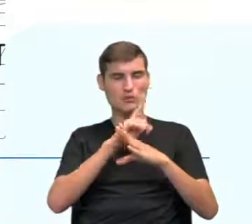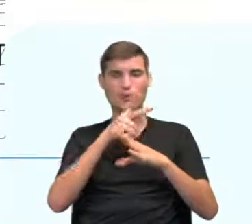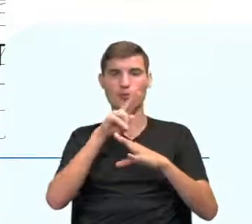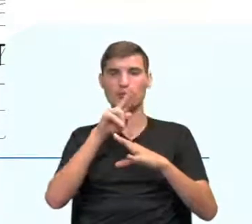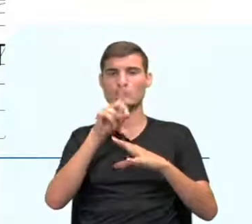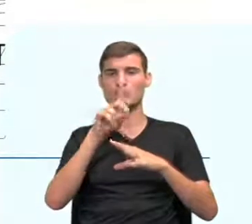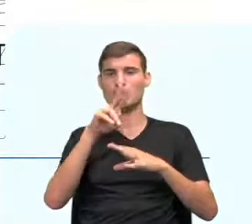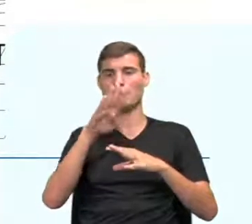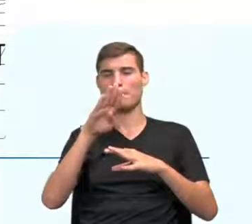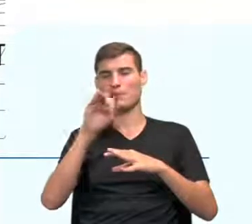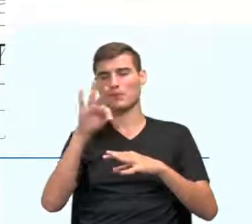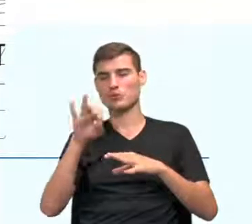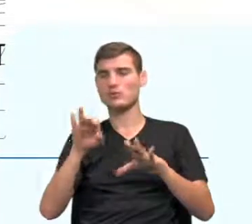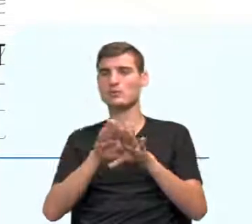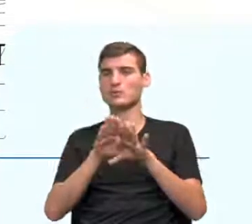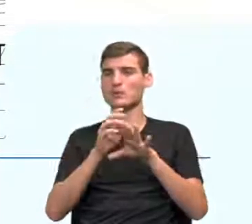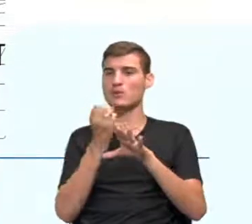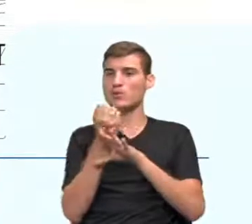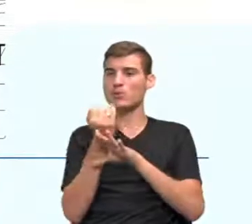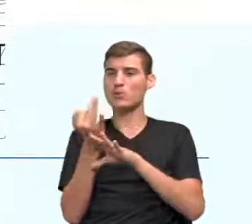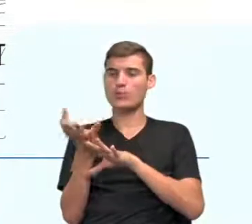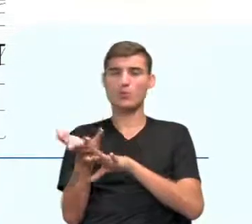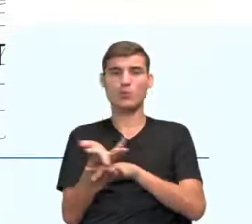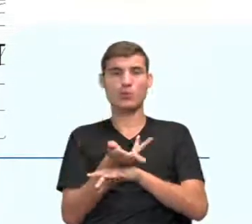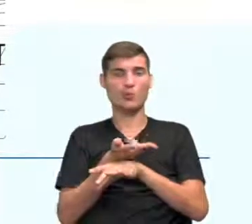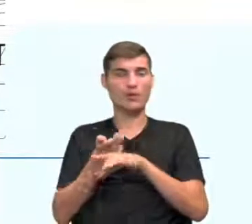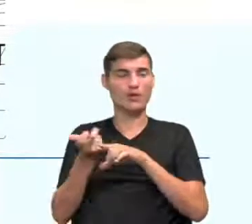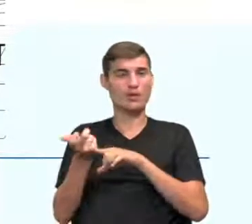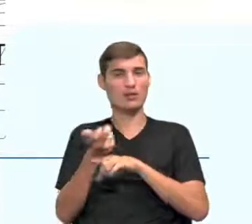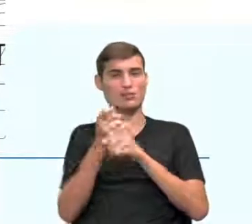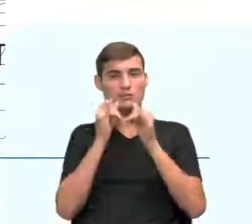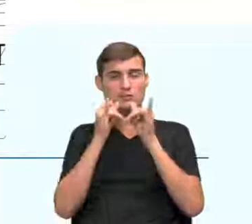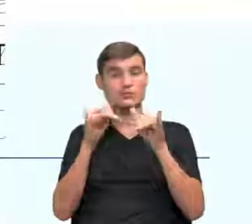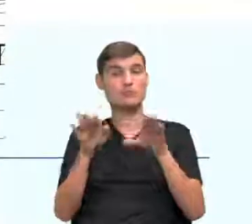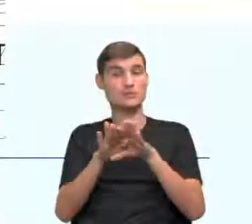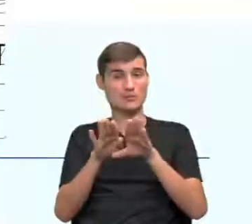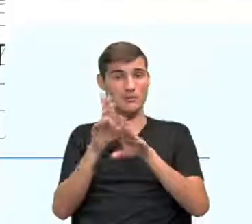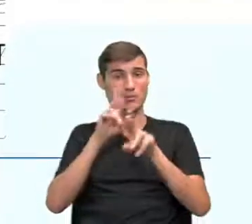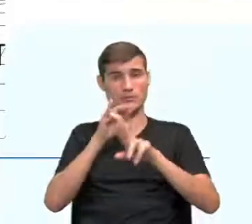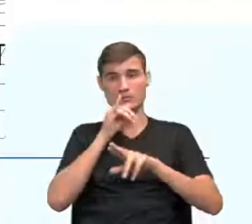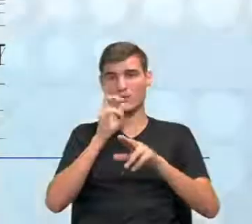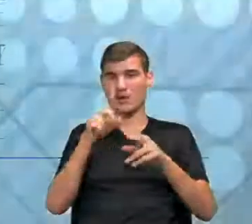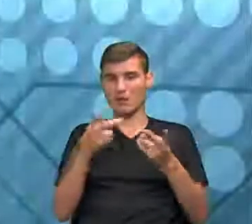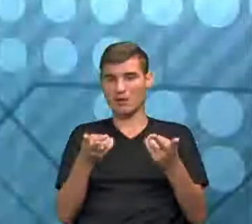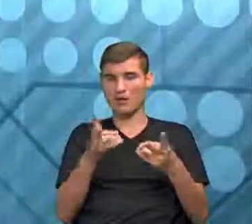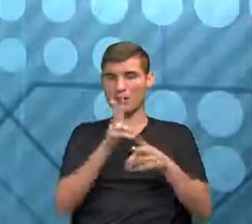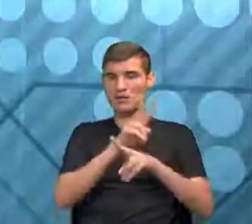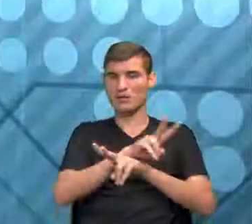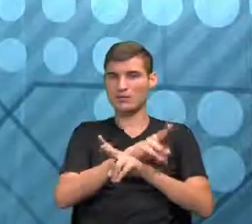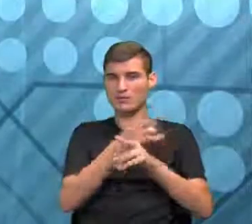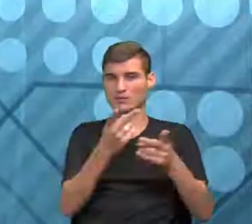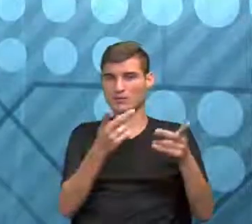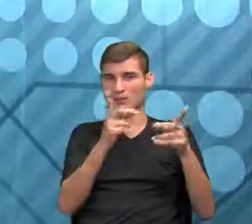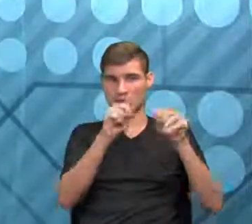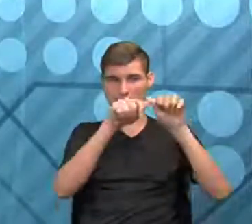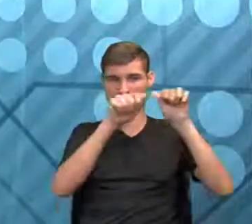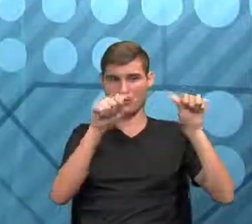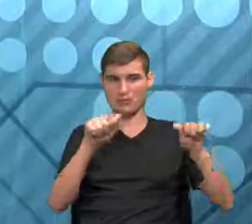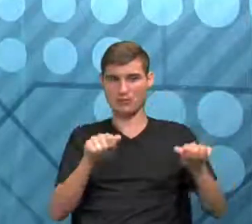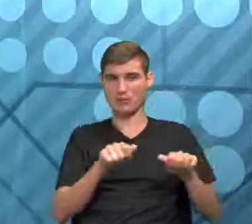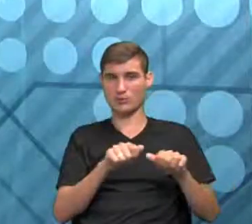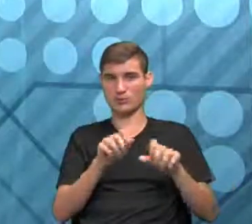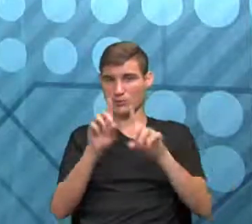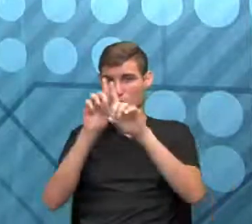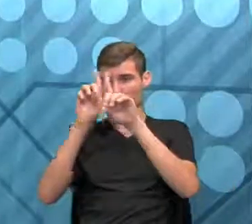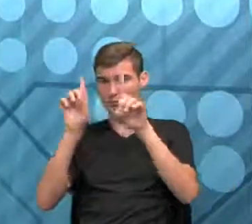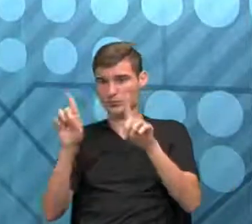qualidade no sinal. É assim que a gente faz. Quando a gente trabalha com conversão analógico-digital, a gente quer que esse número de